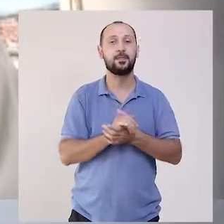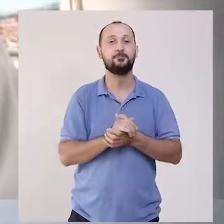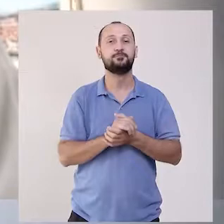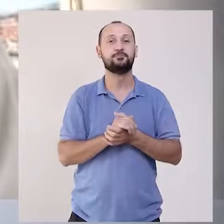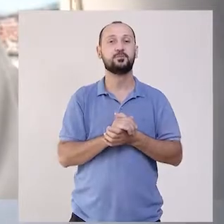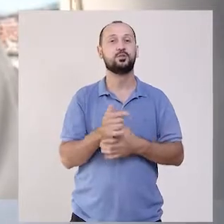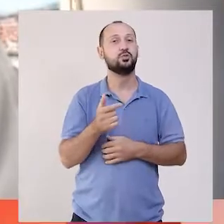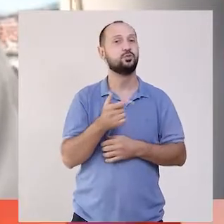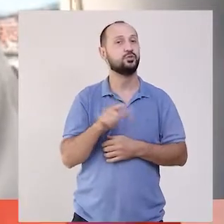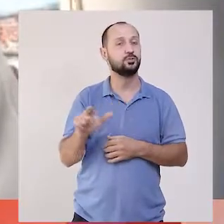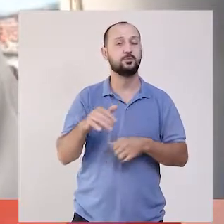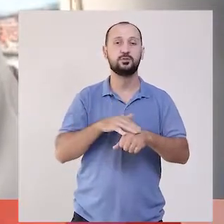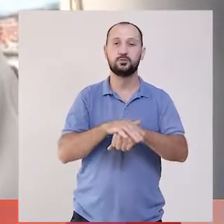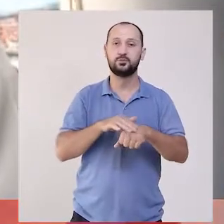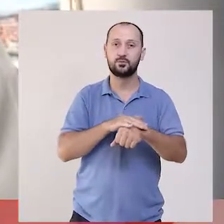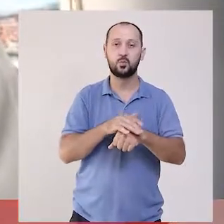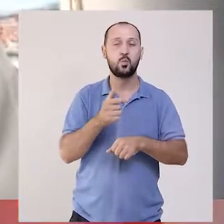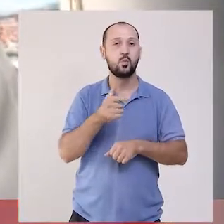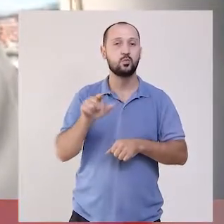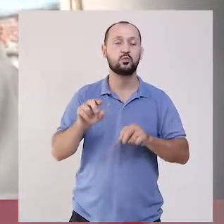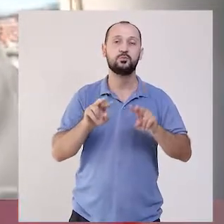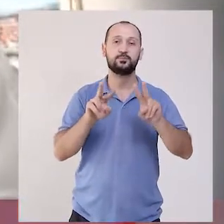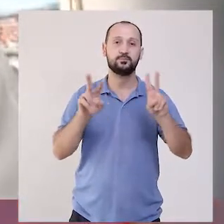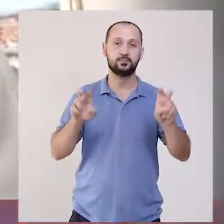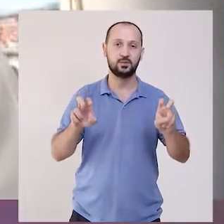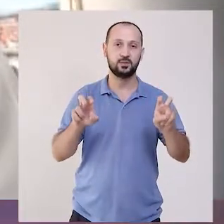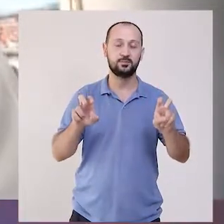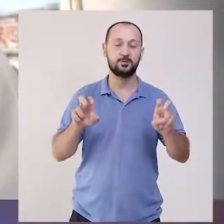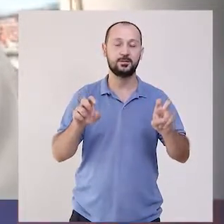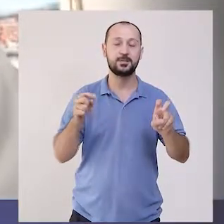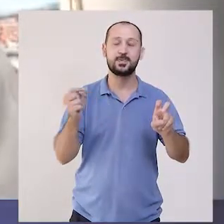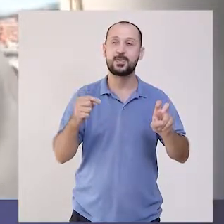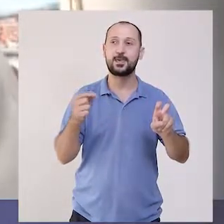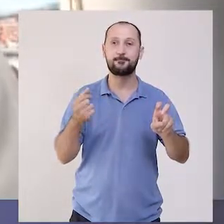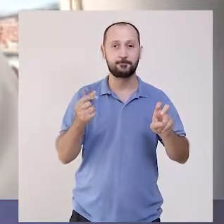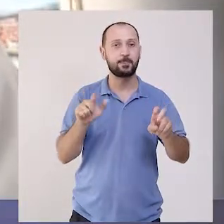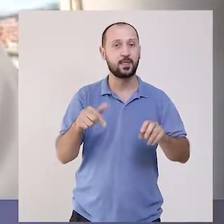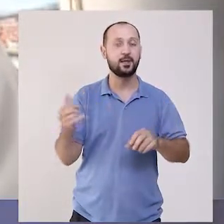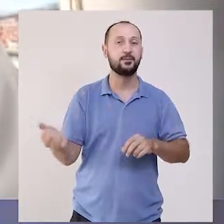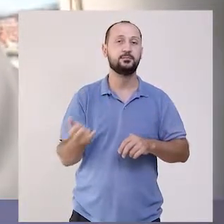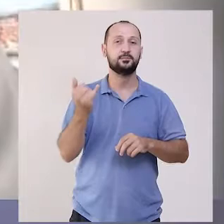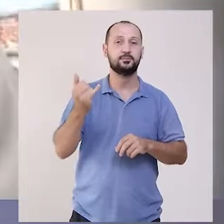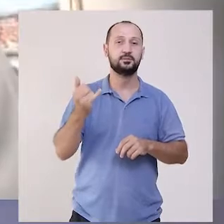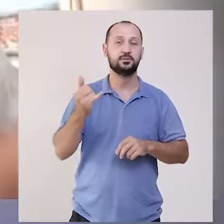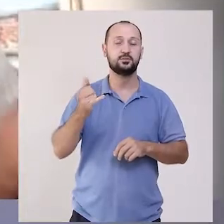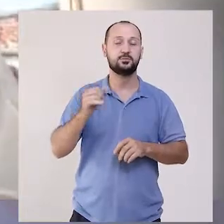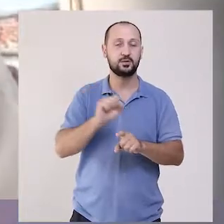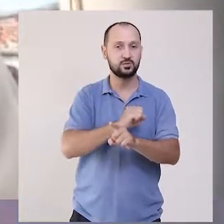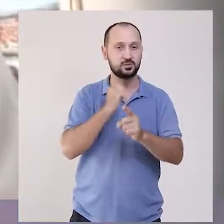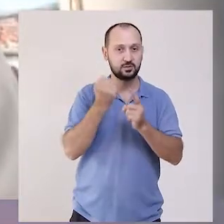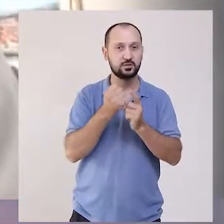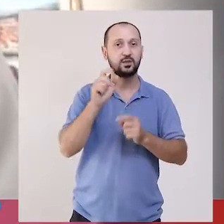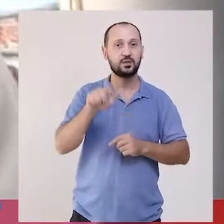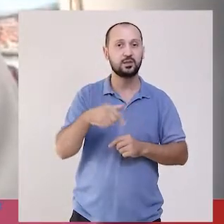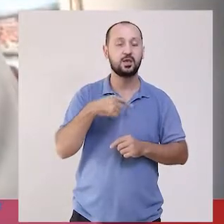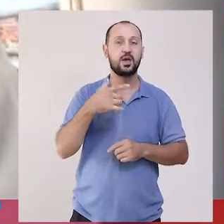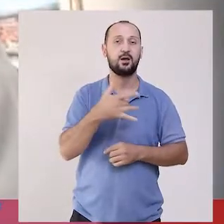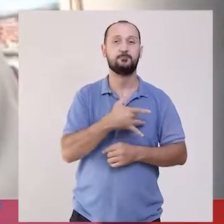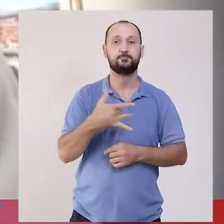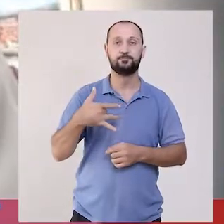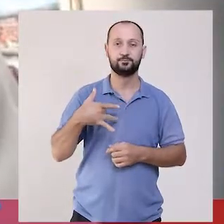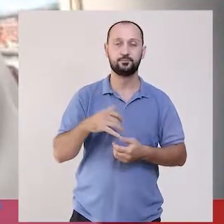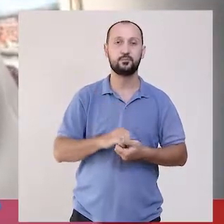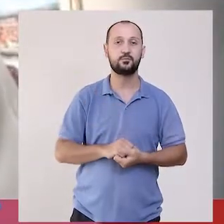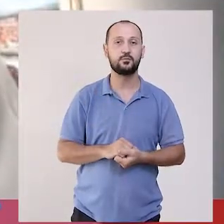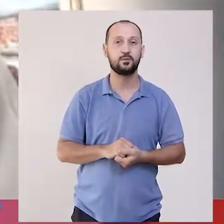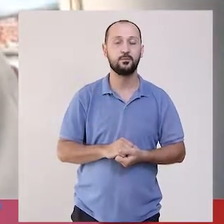nós vamos falar mais uma vez sobre outro tema bastante importante para toda a sociedade, que é